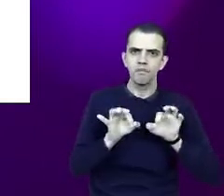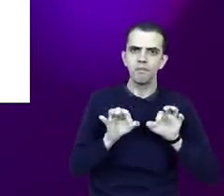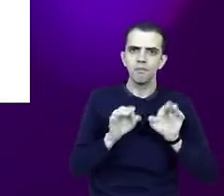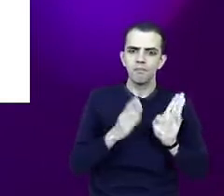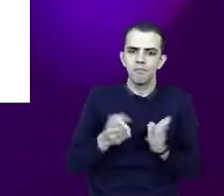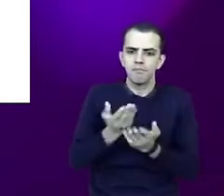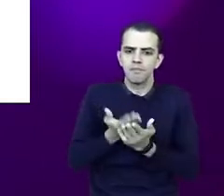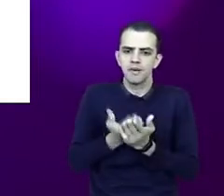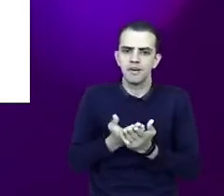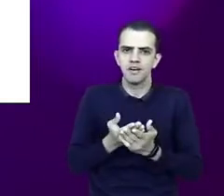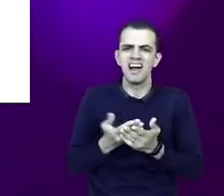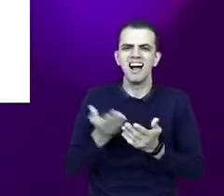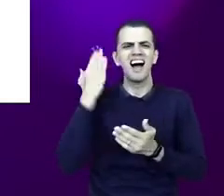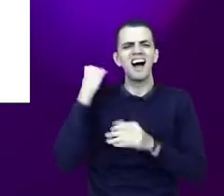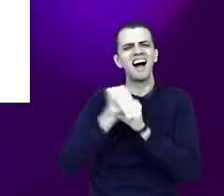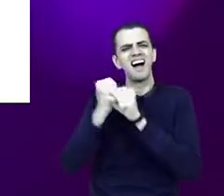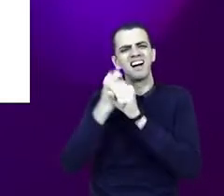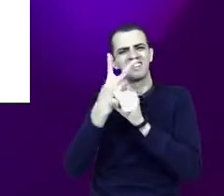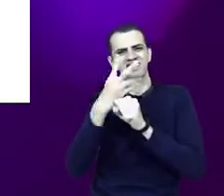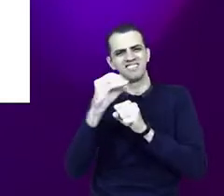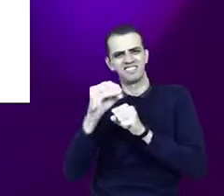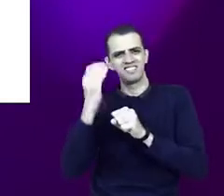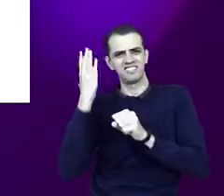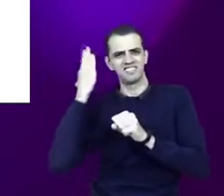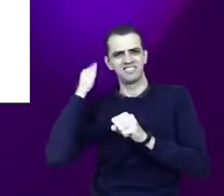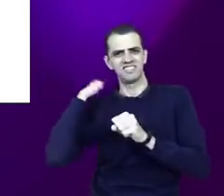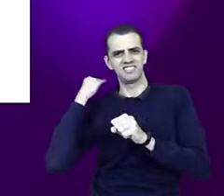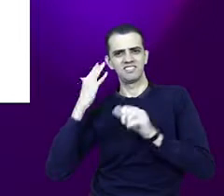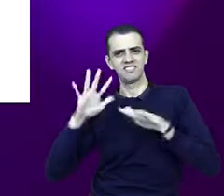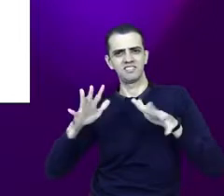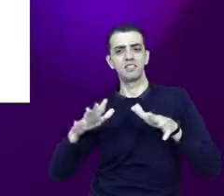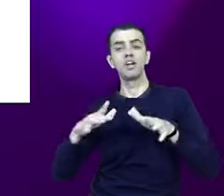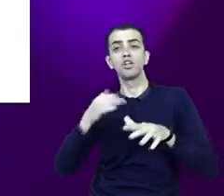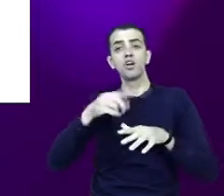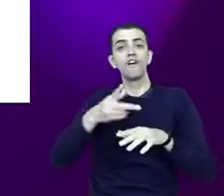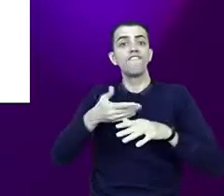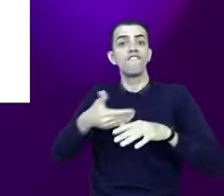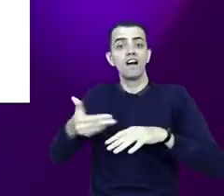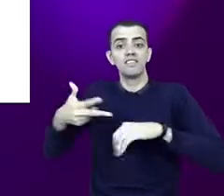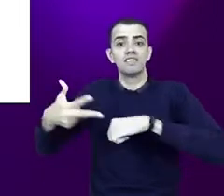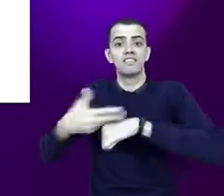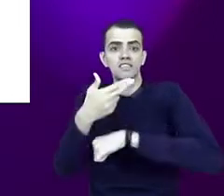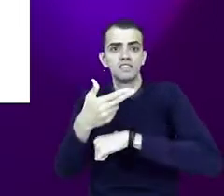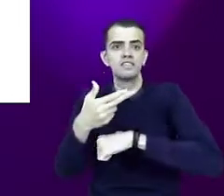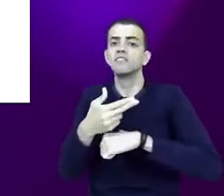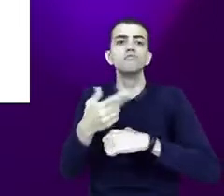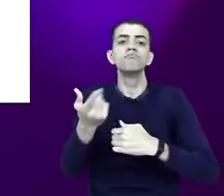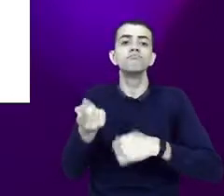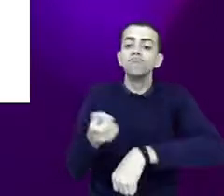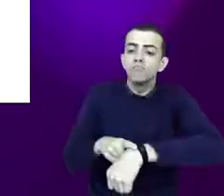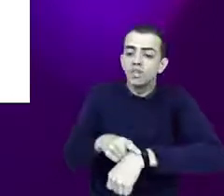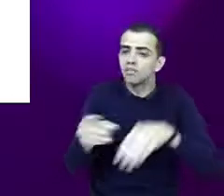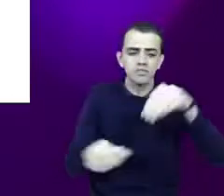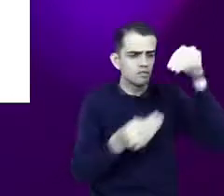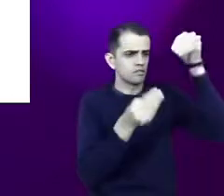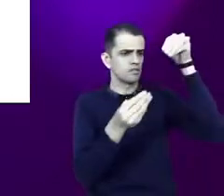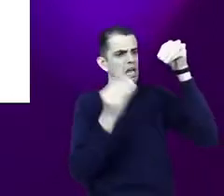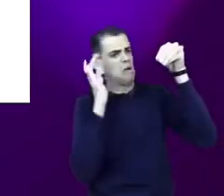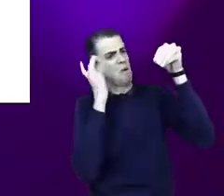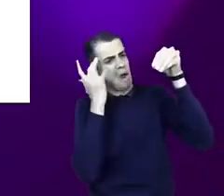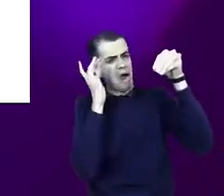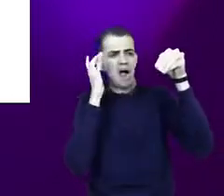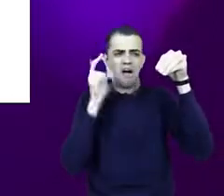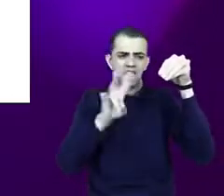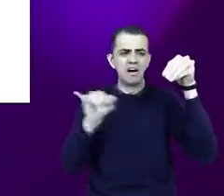lá atrás, há 20 anos atrás, algumas vezes a gente nem planejava a cirurgia. Olhava no intraoperatório, olhava a radiografia e falava, eu tenho uma ideia do que eu